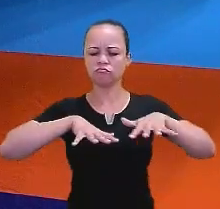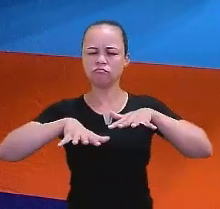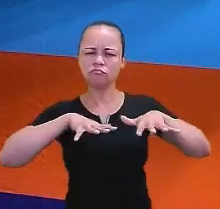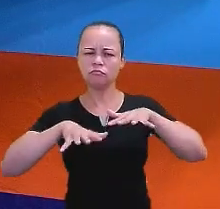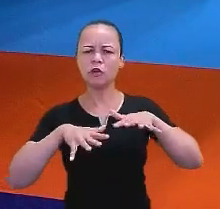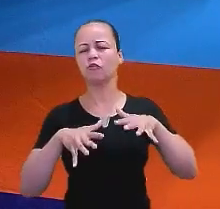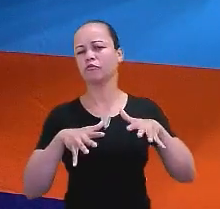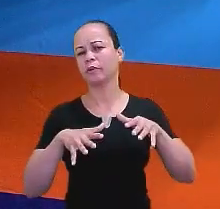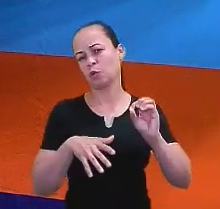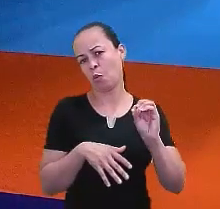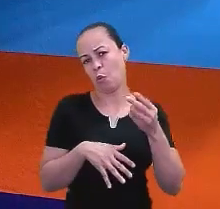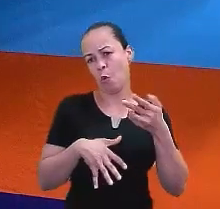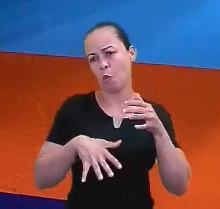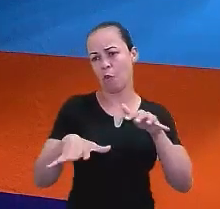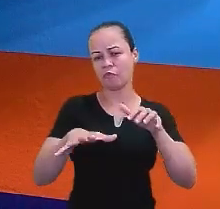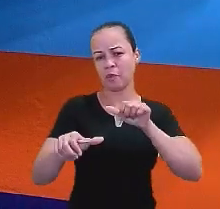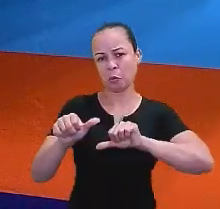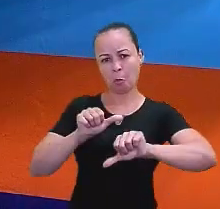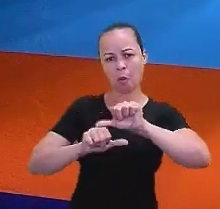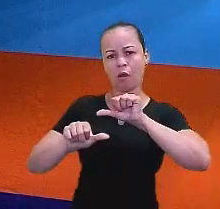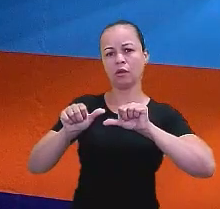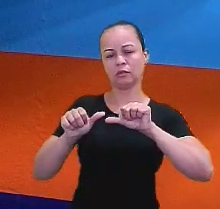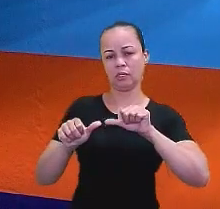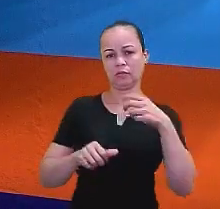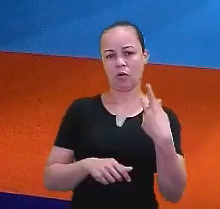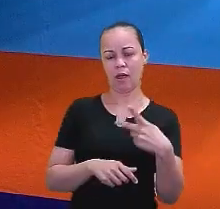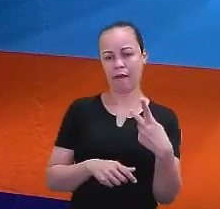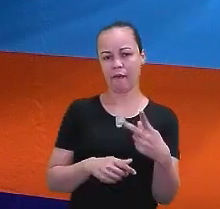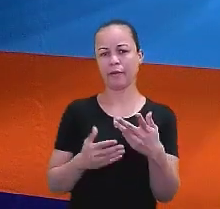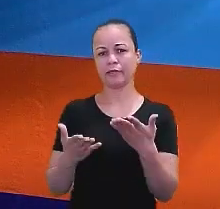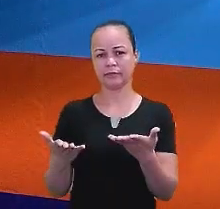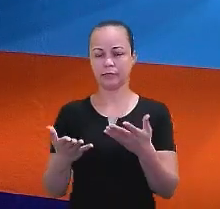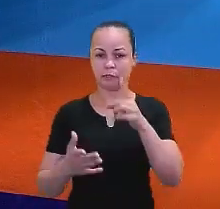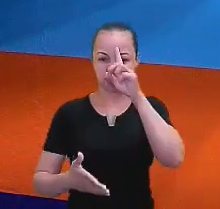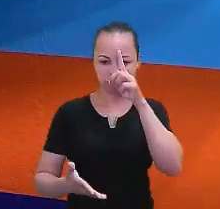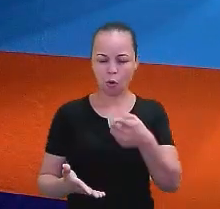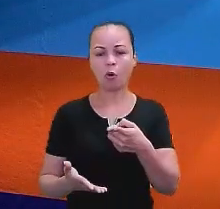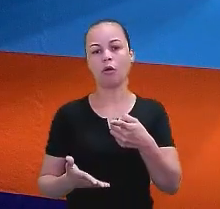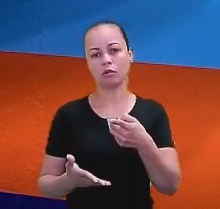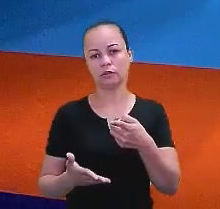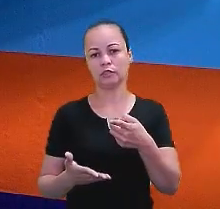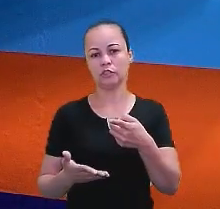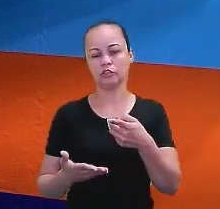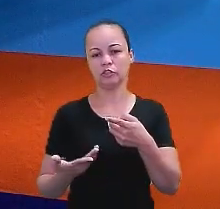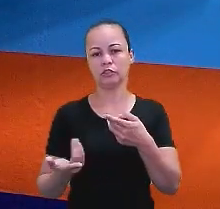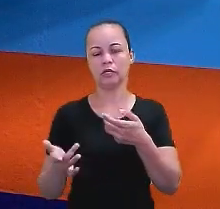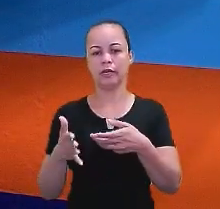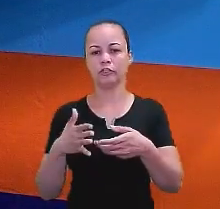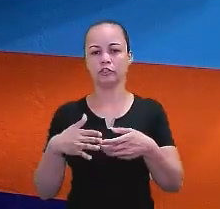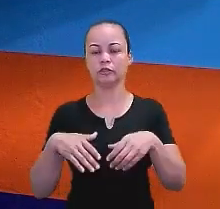ou um movimento contrário a essas ordens estabelecidas